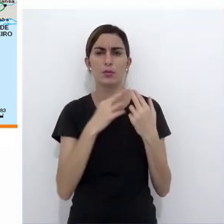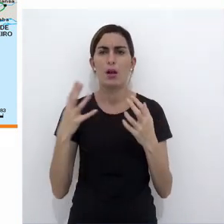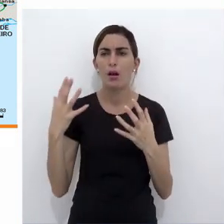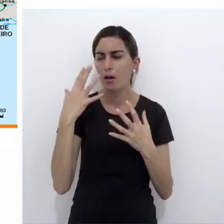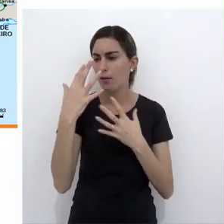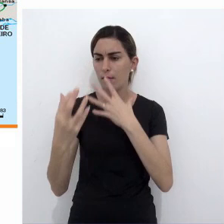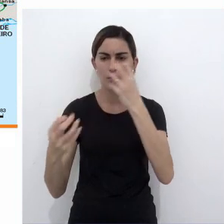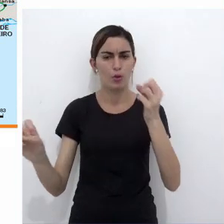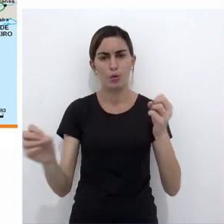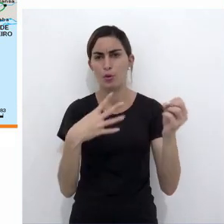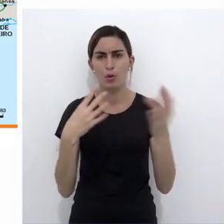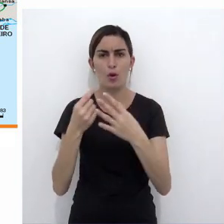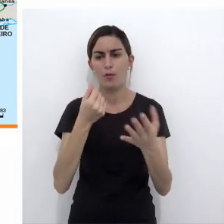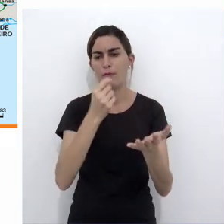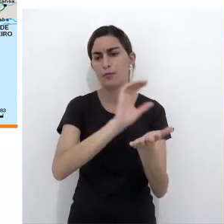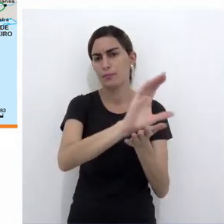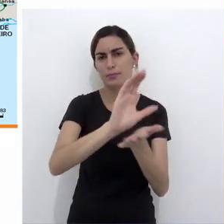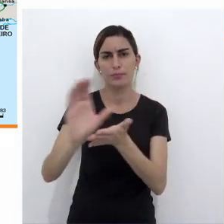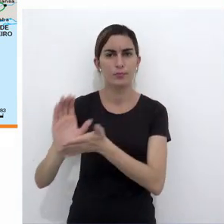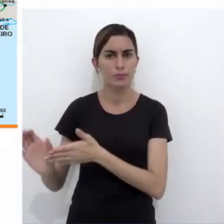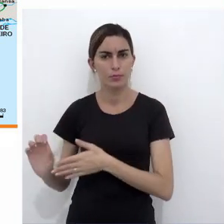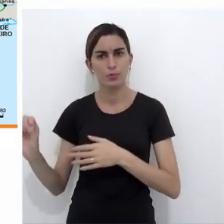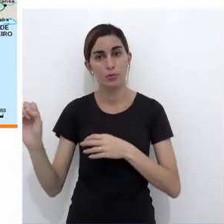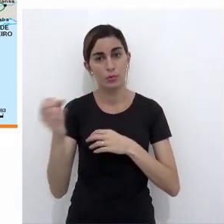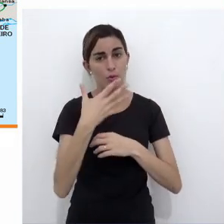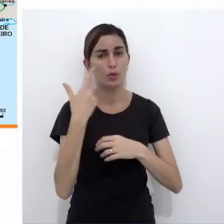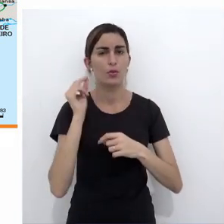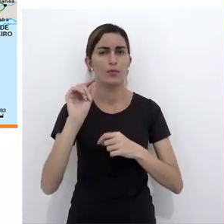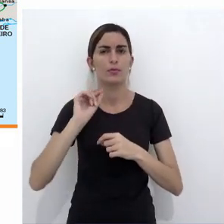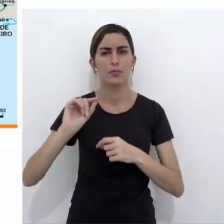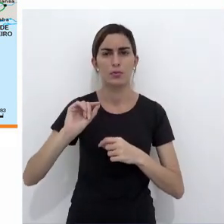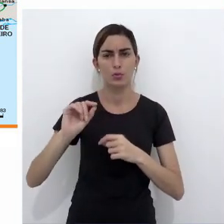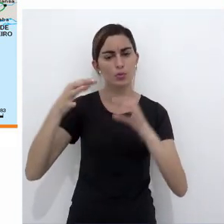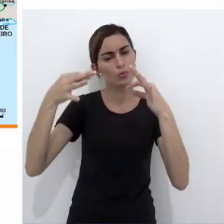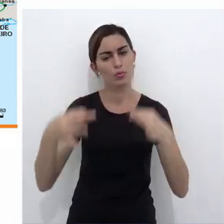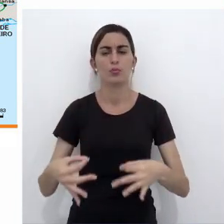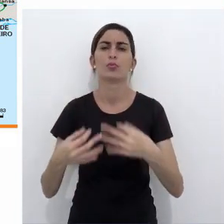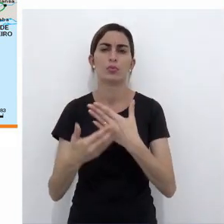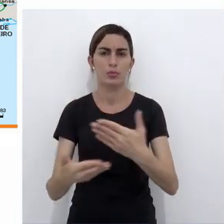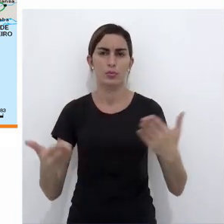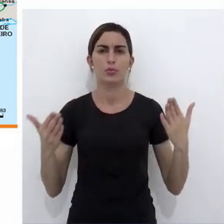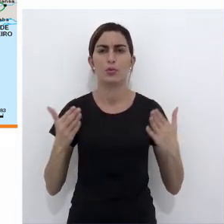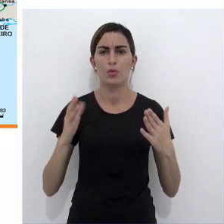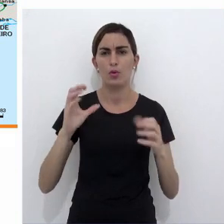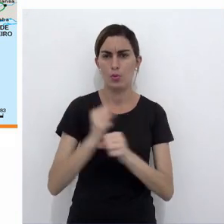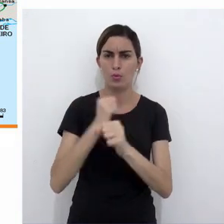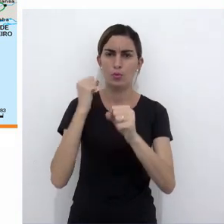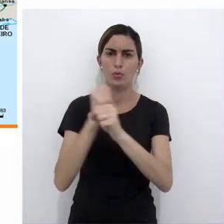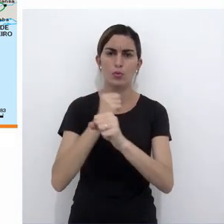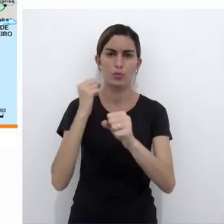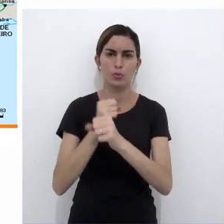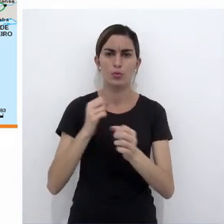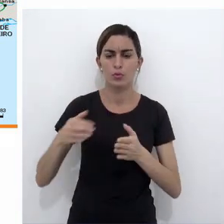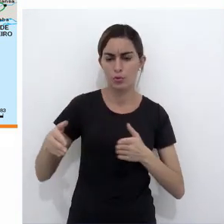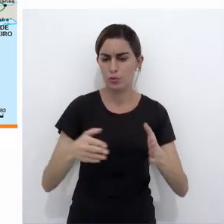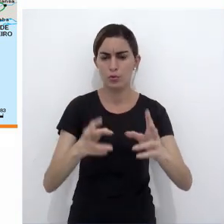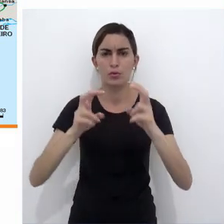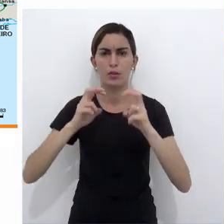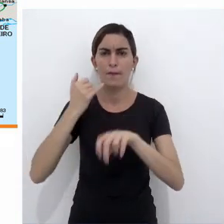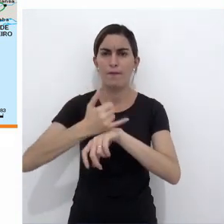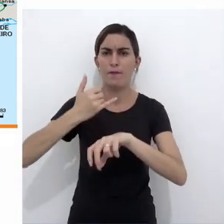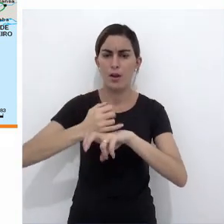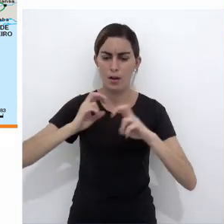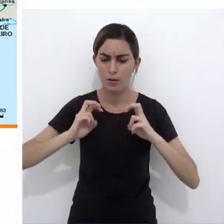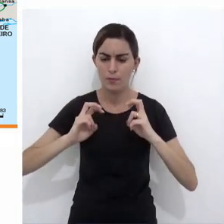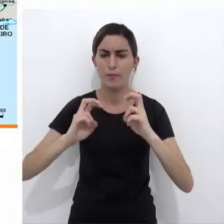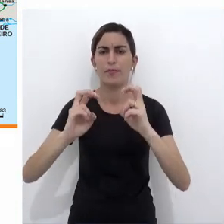novos investimentos. E um desses novos investimentos foi justamente a construção das estradas de ferro. Sim, mas